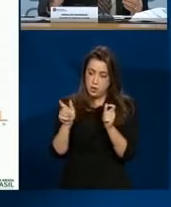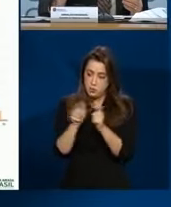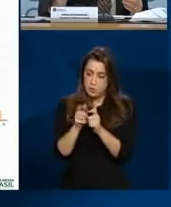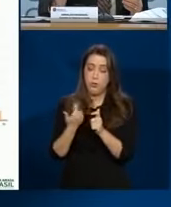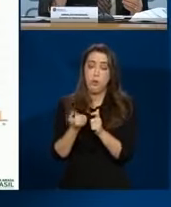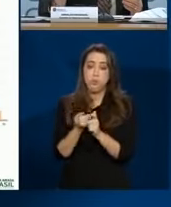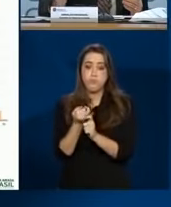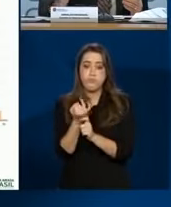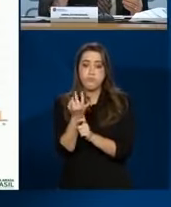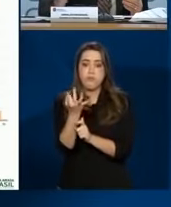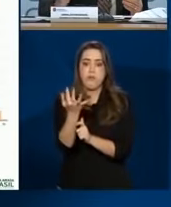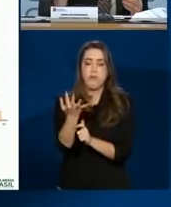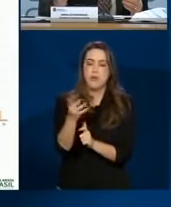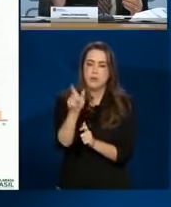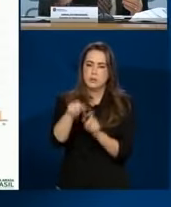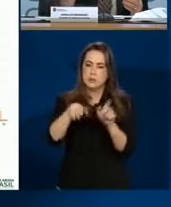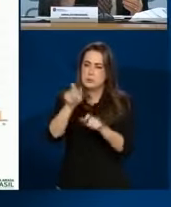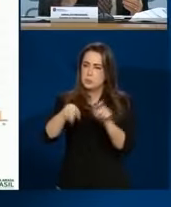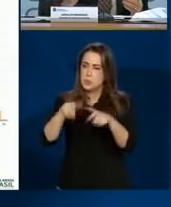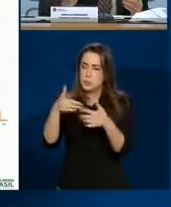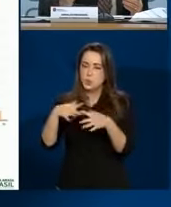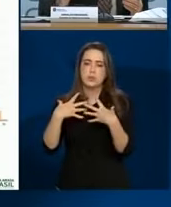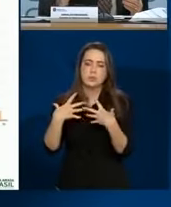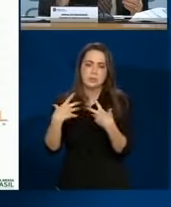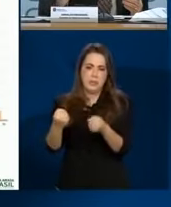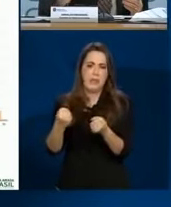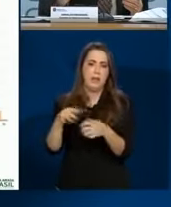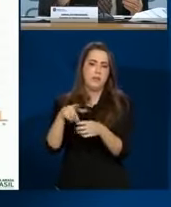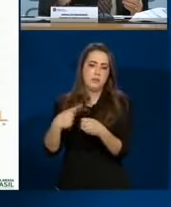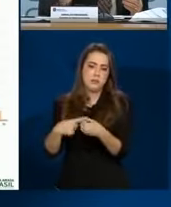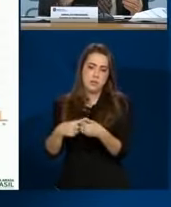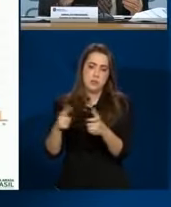sazonal, e a incidência de óbito mais no início da